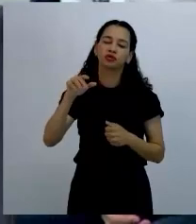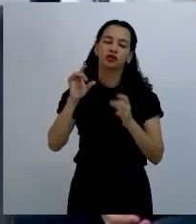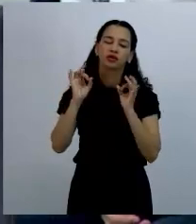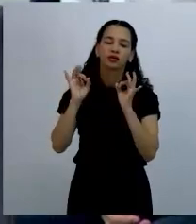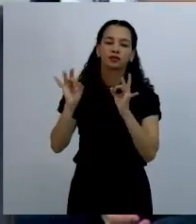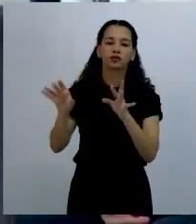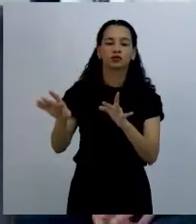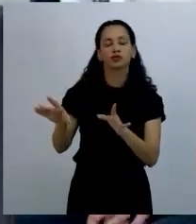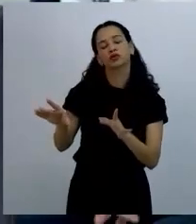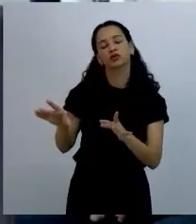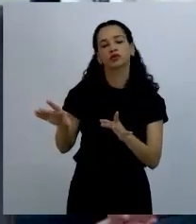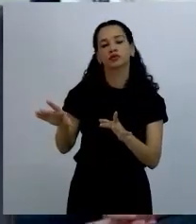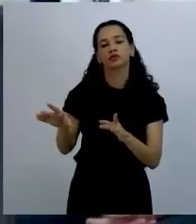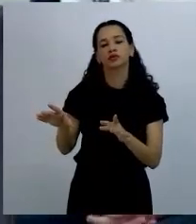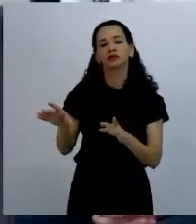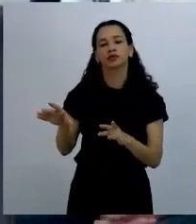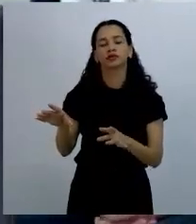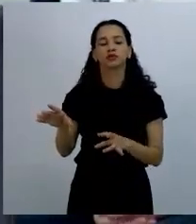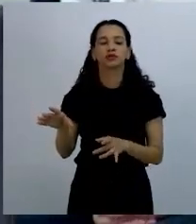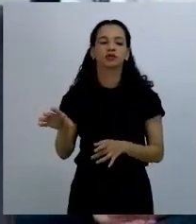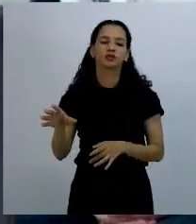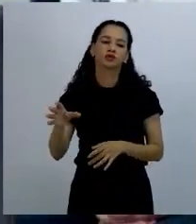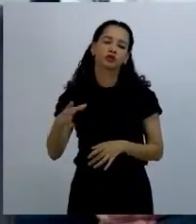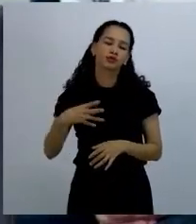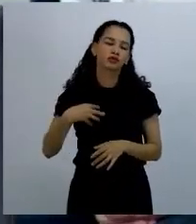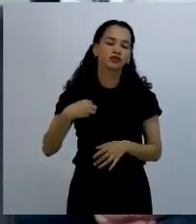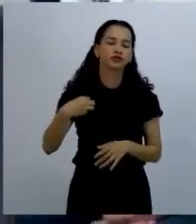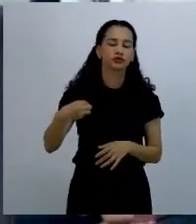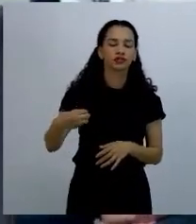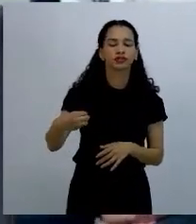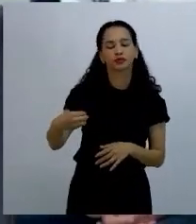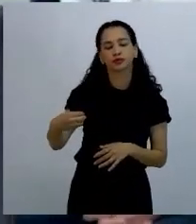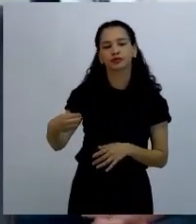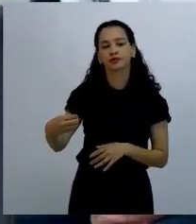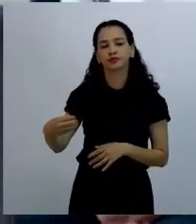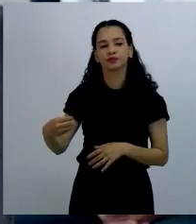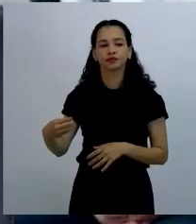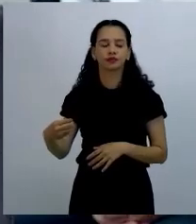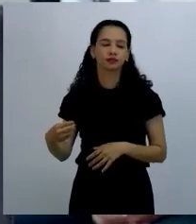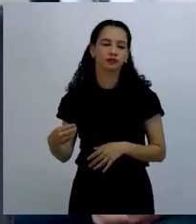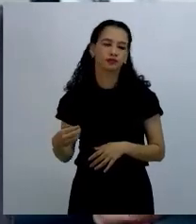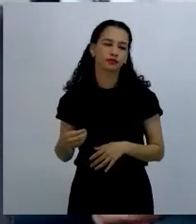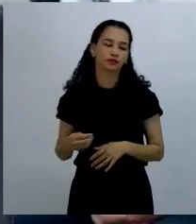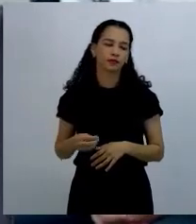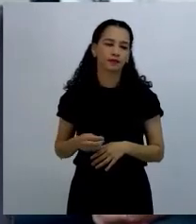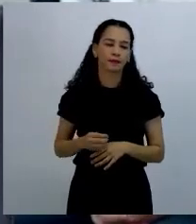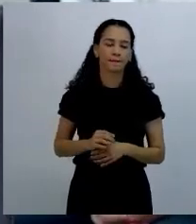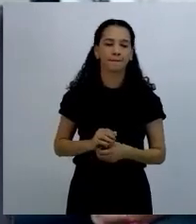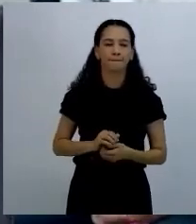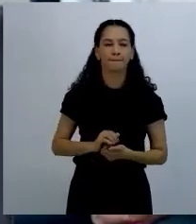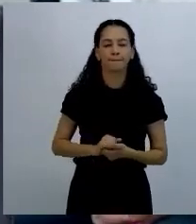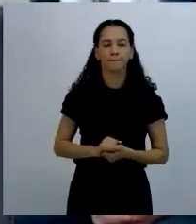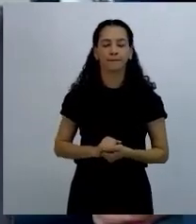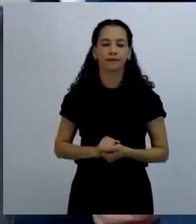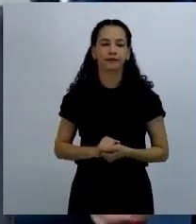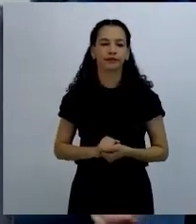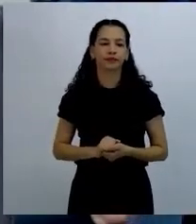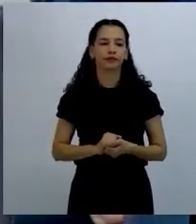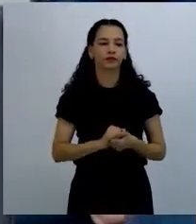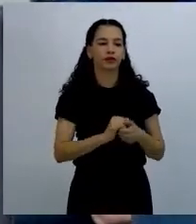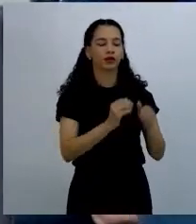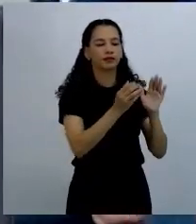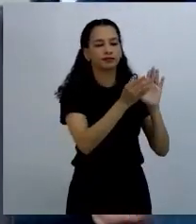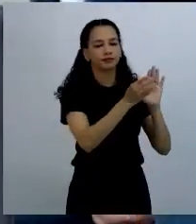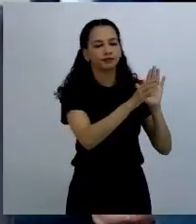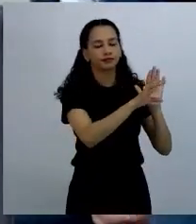o texto bíblico que aí está eu queria chamar a sua atenção para ele Filipenses Capítulo 1 o versículo é o versículo de número 6